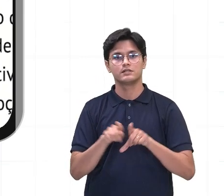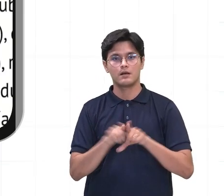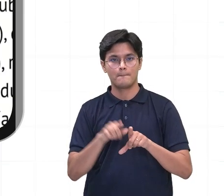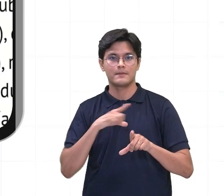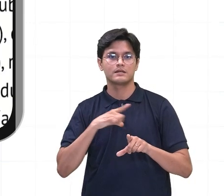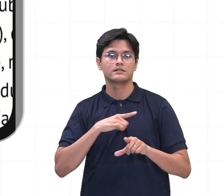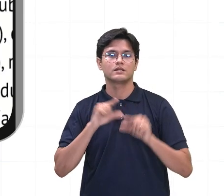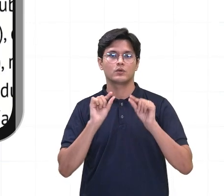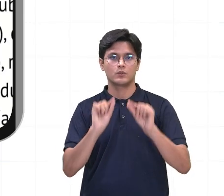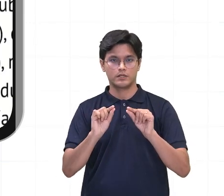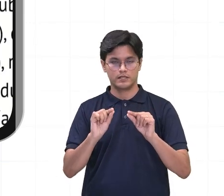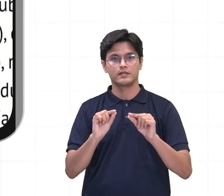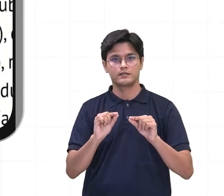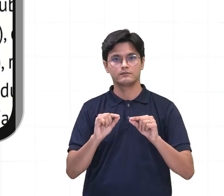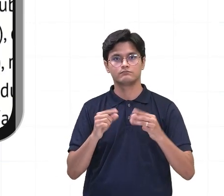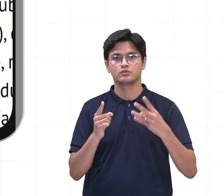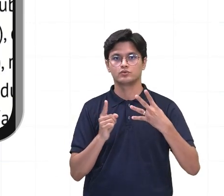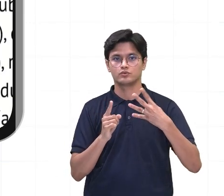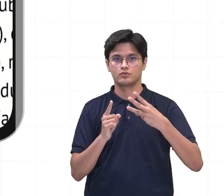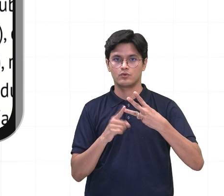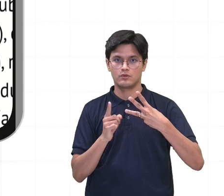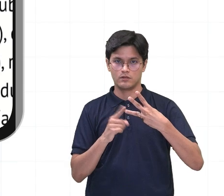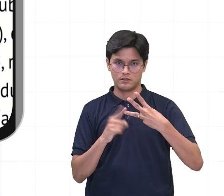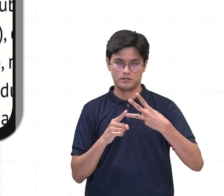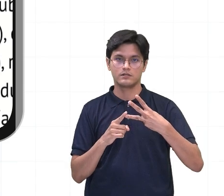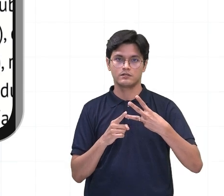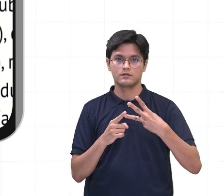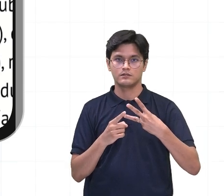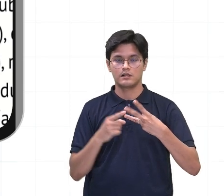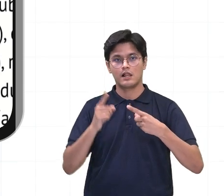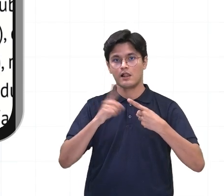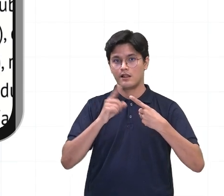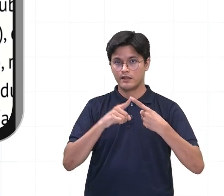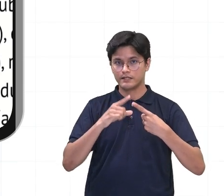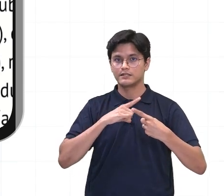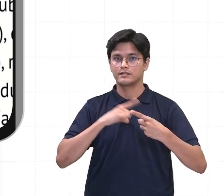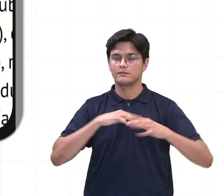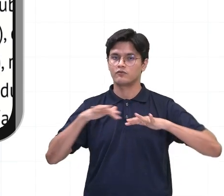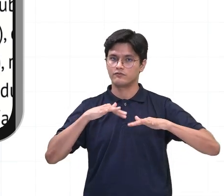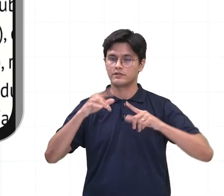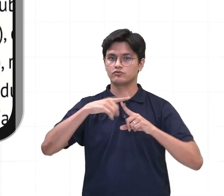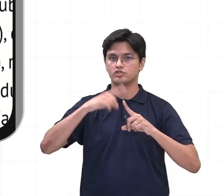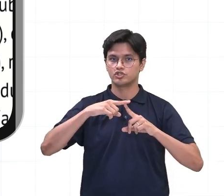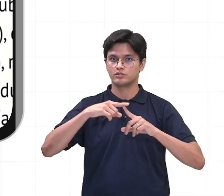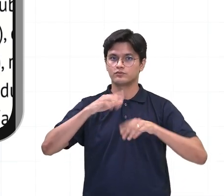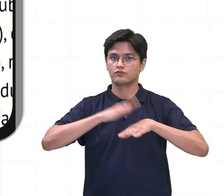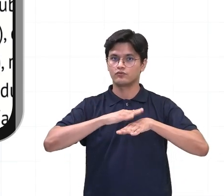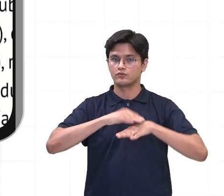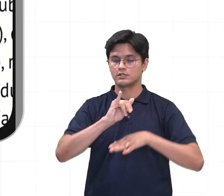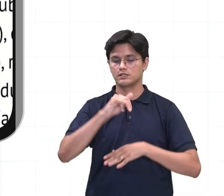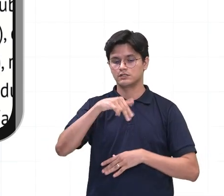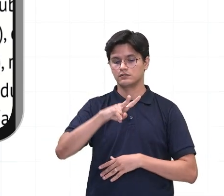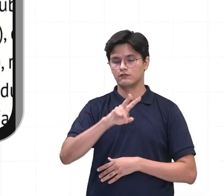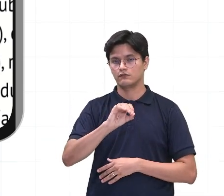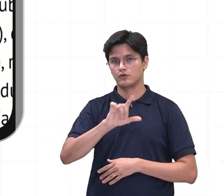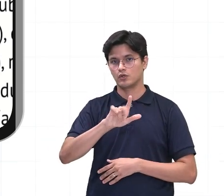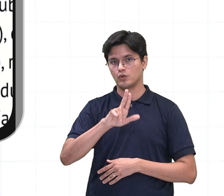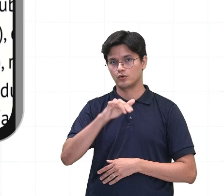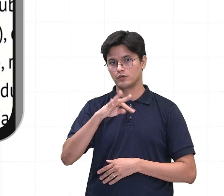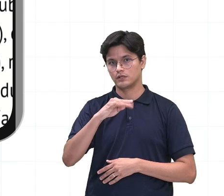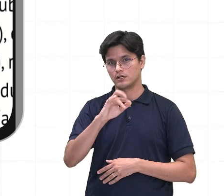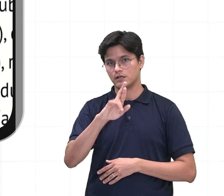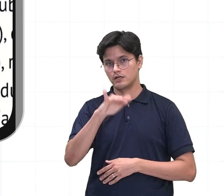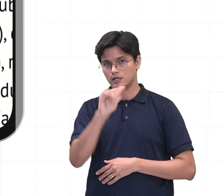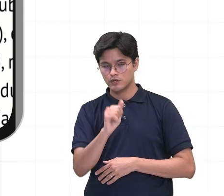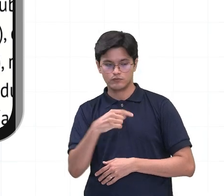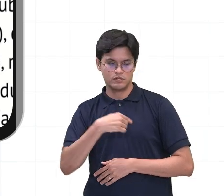cardíaco, lembrando que ele realiza movimentos involuntários, né? O nosso coração está batendo aqui sem que a gente peça, sem que a gente